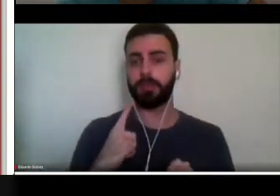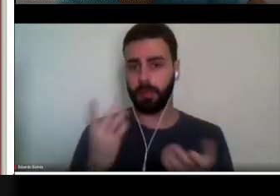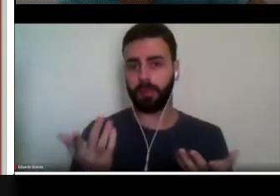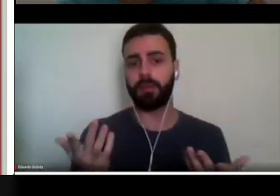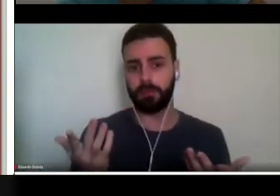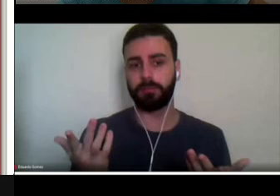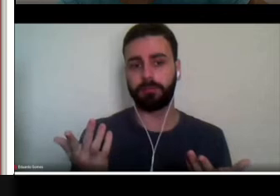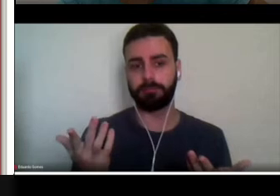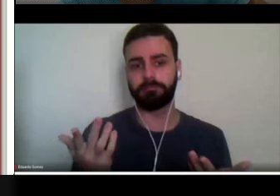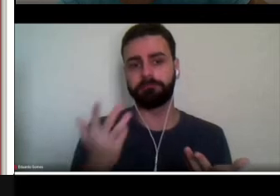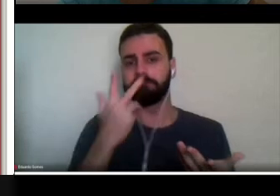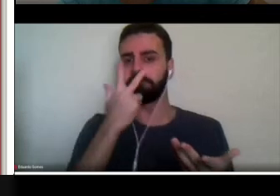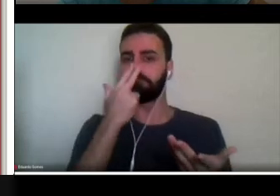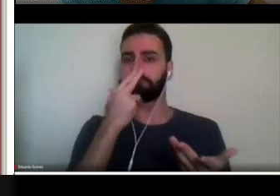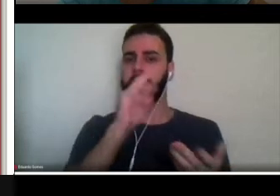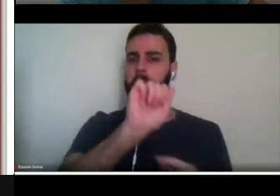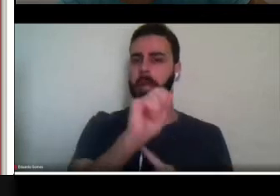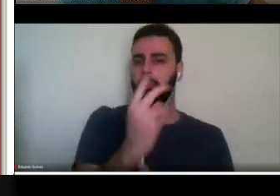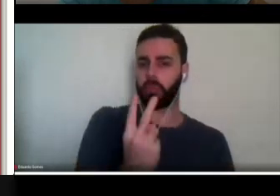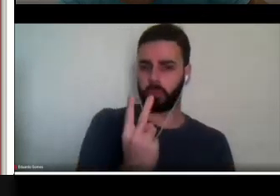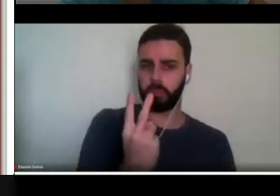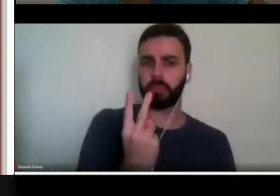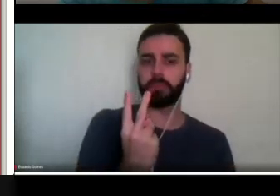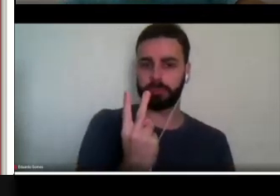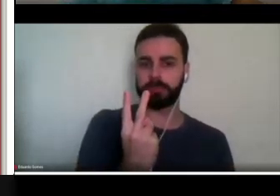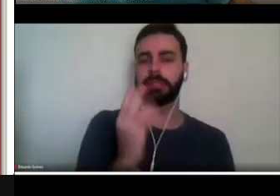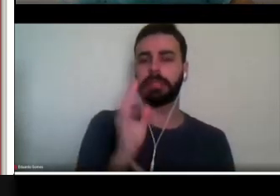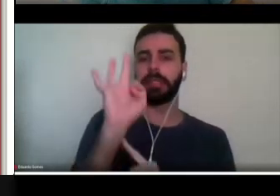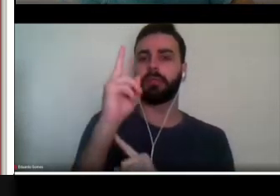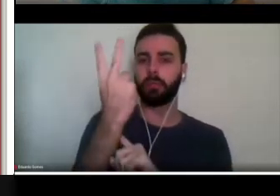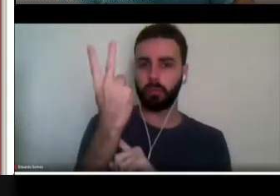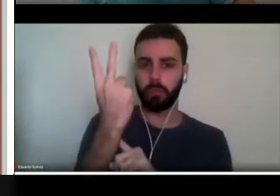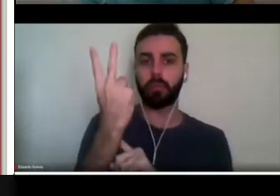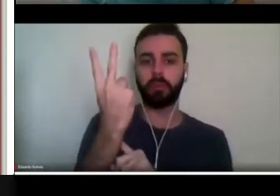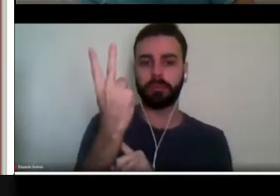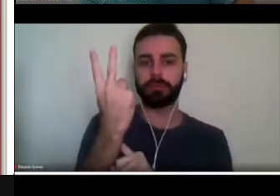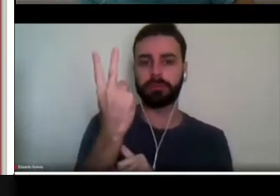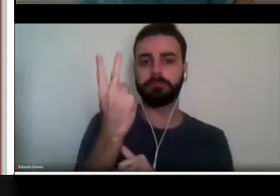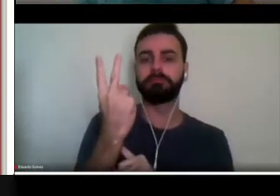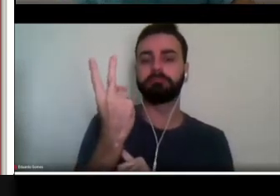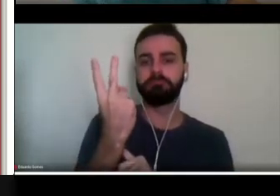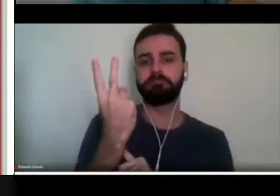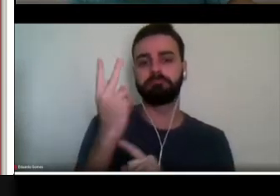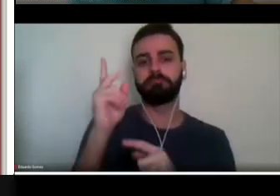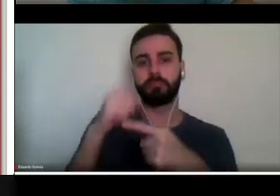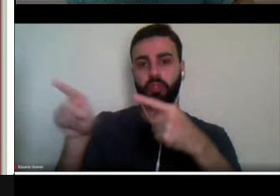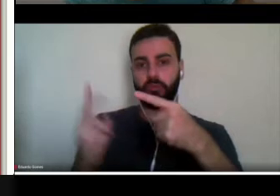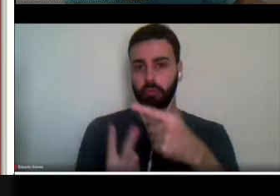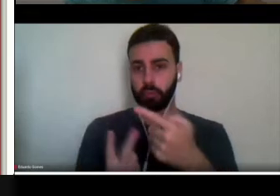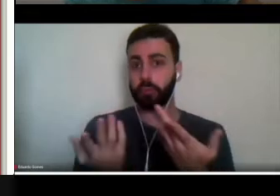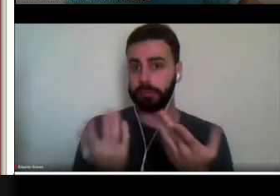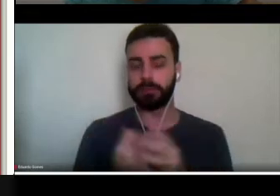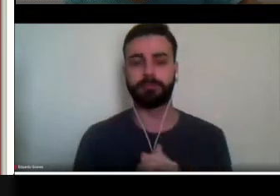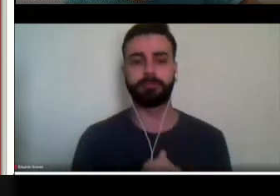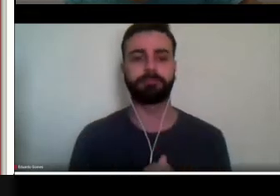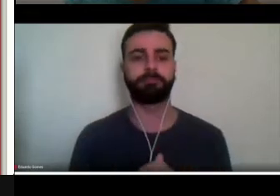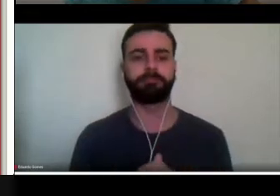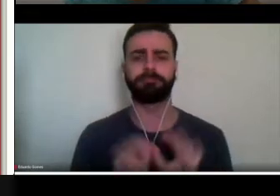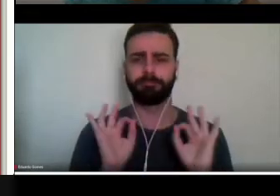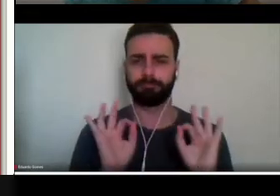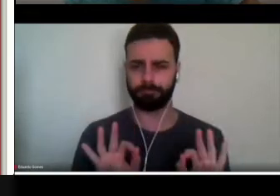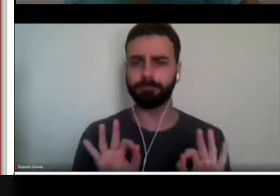A2, T2, 2 sobre 2. Beleza? Então, para eu resolver